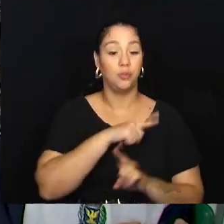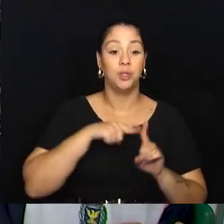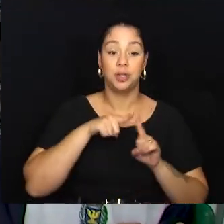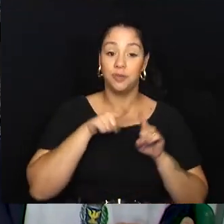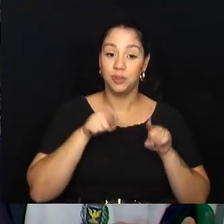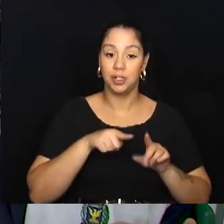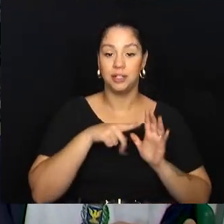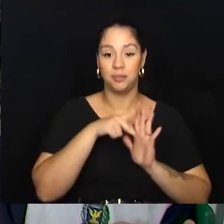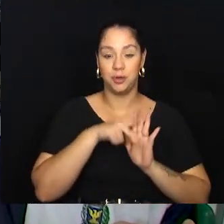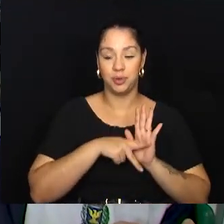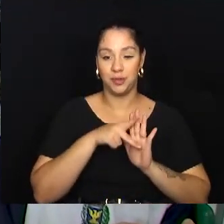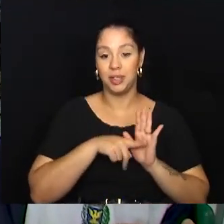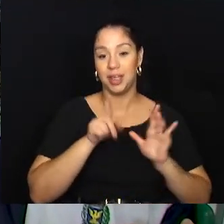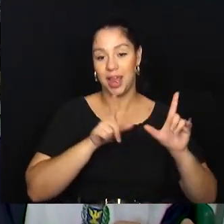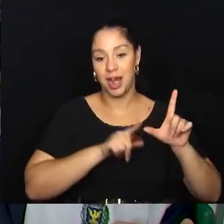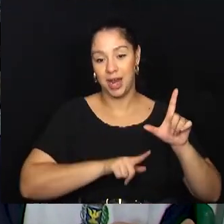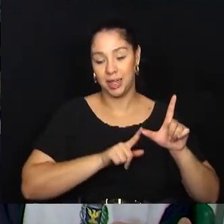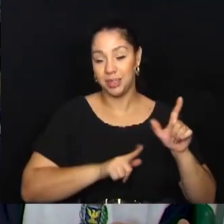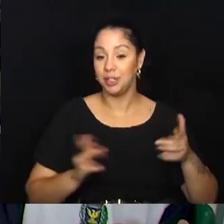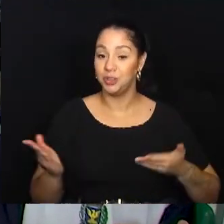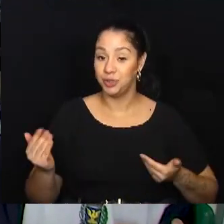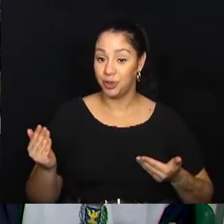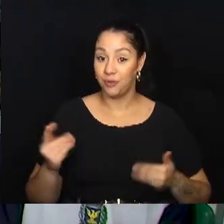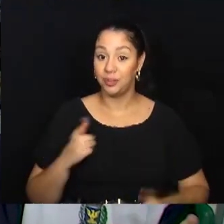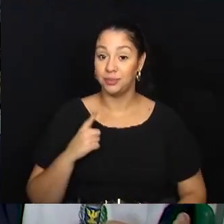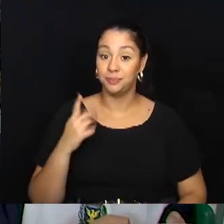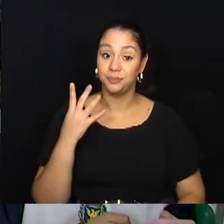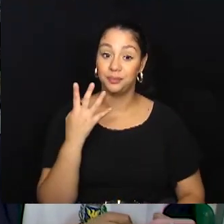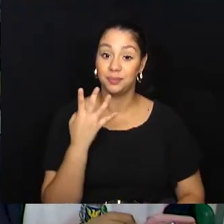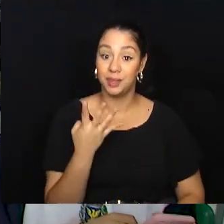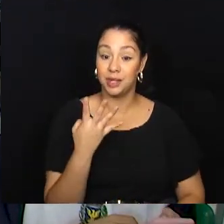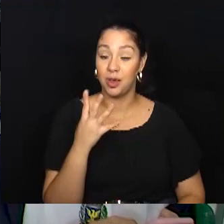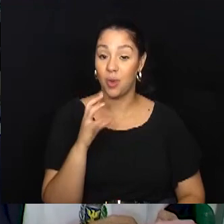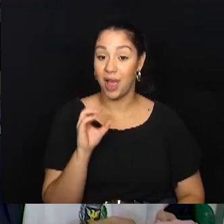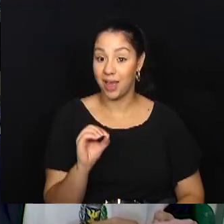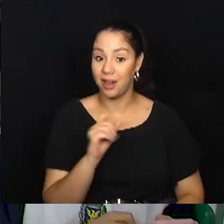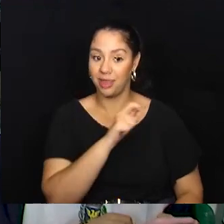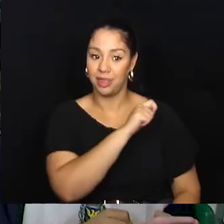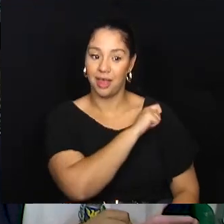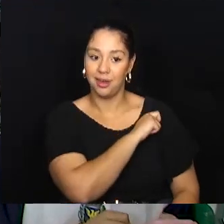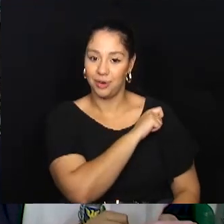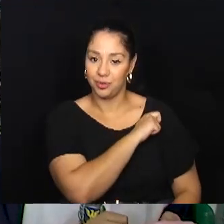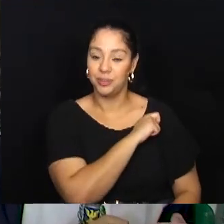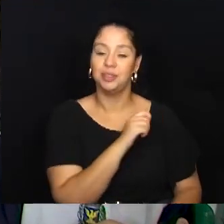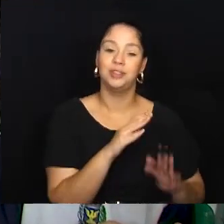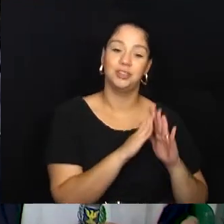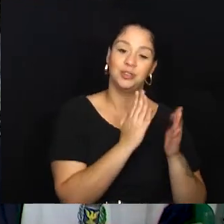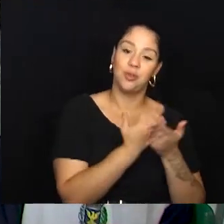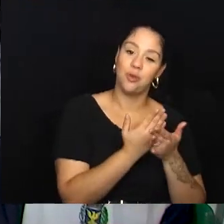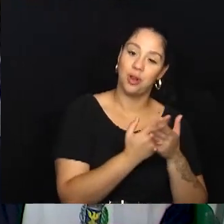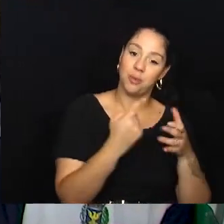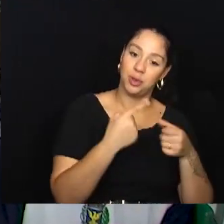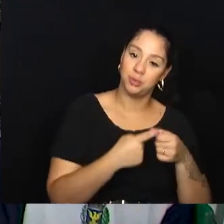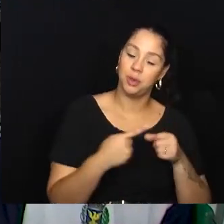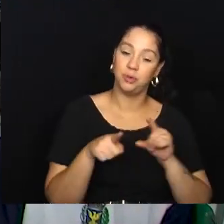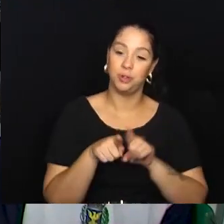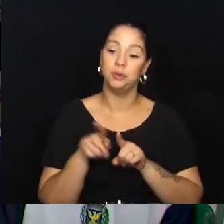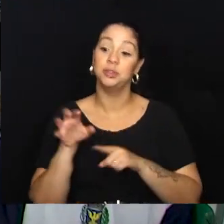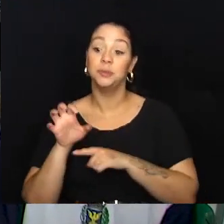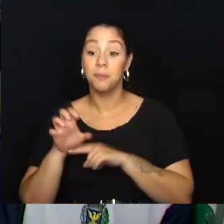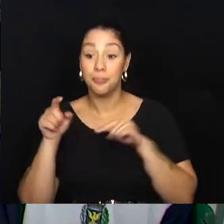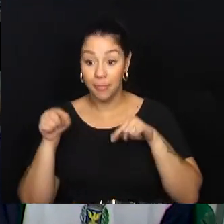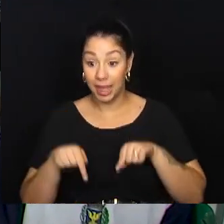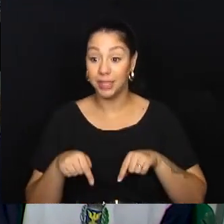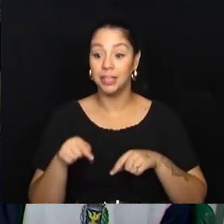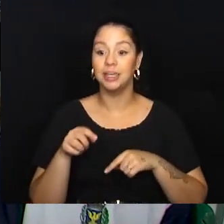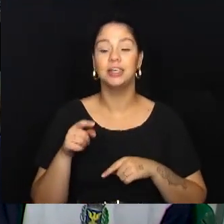o principal objetivo do projeto Letra Jovem. Aproximadamente 40 alunos das redes municipal